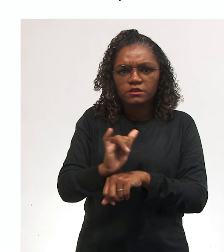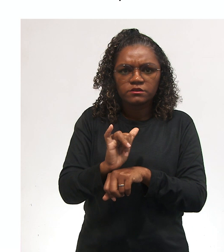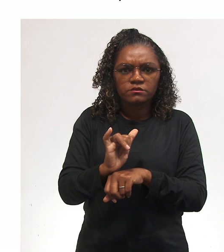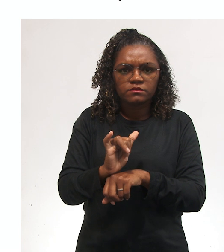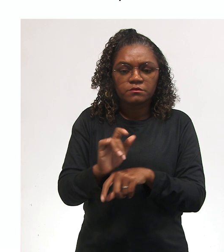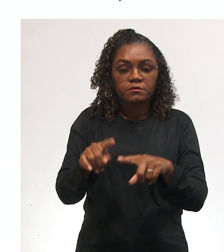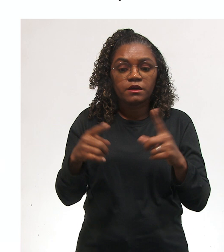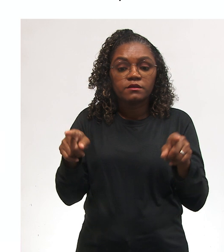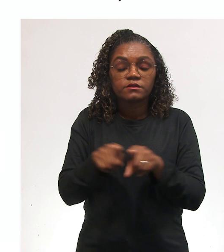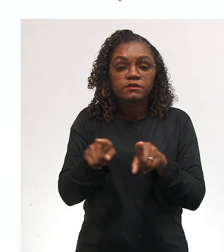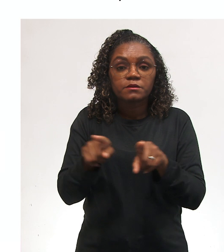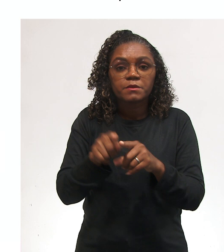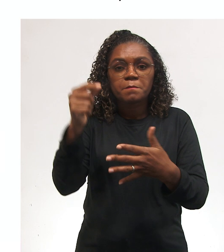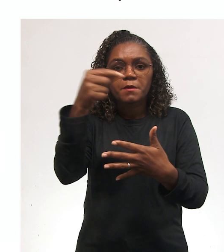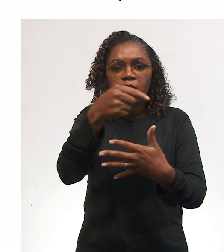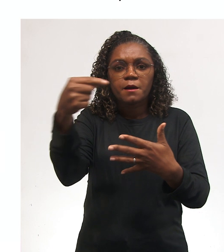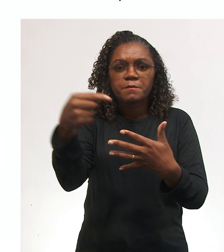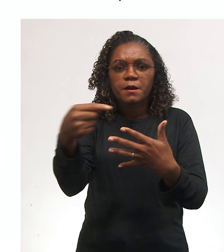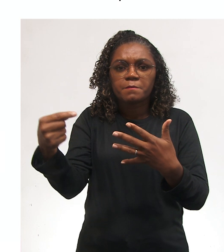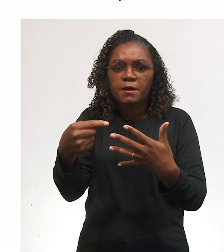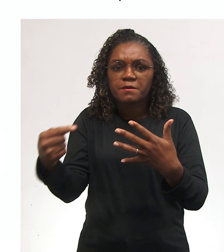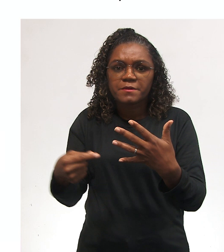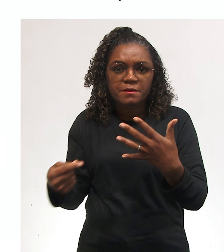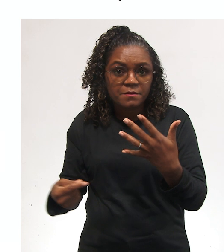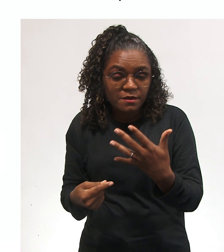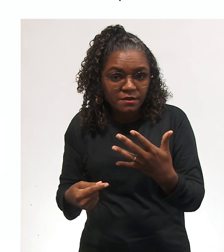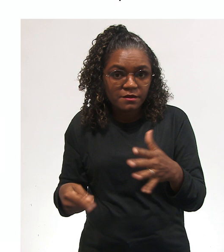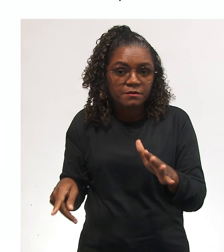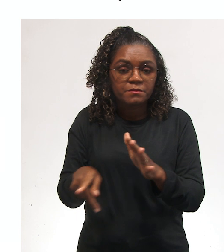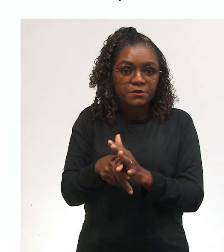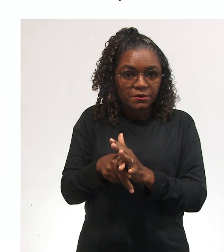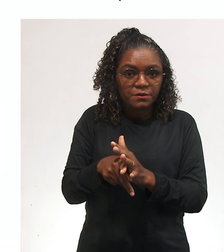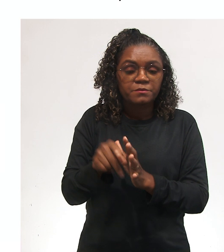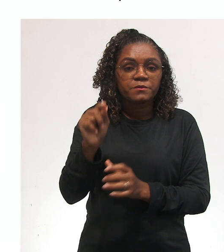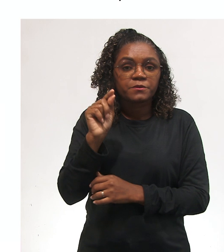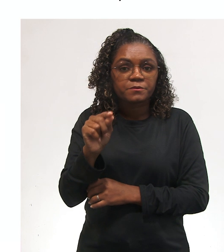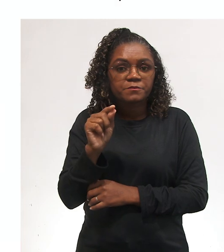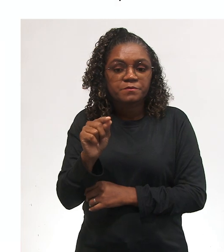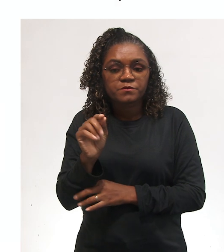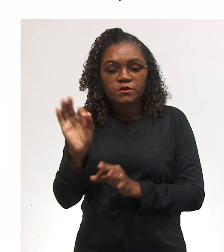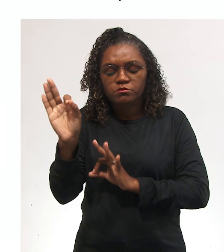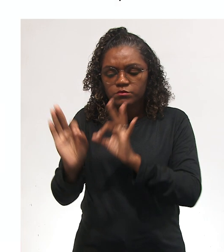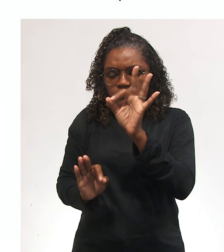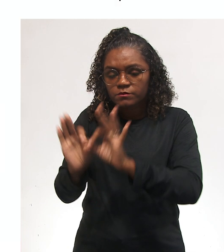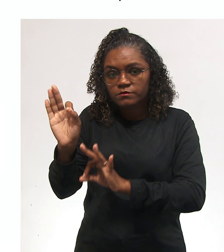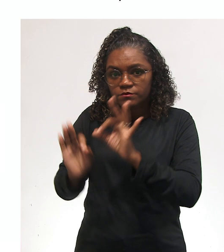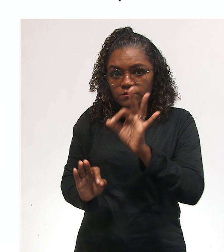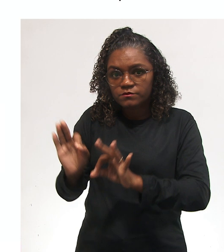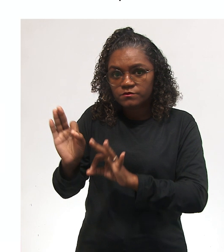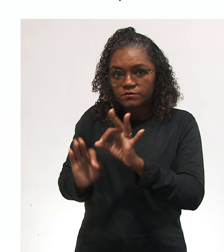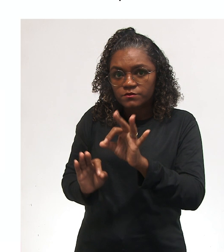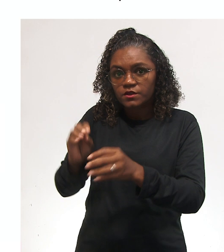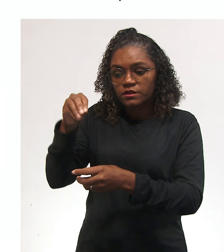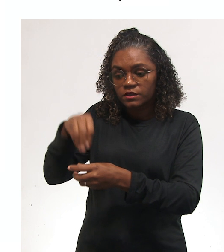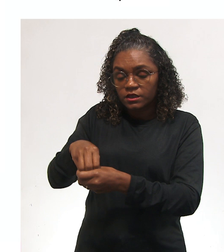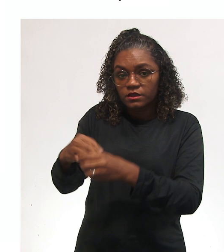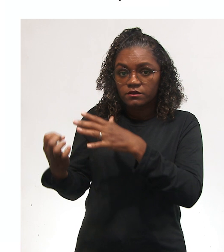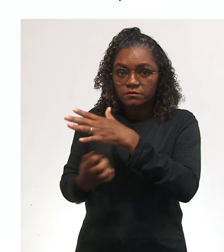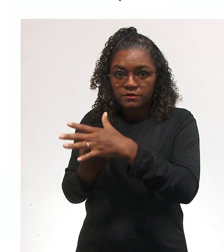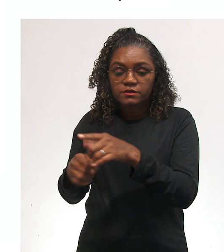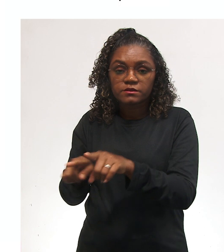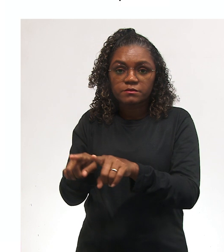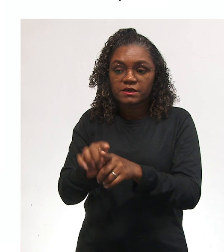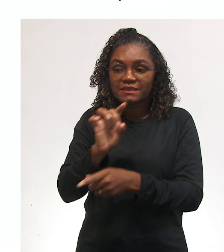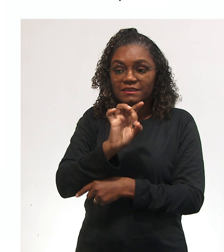uma questão de princípios, que renovando o pensamento organizacional dos